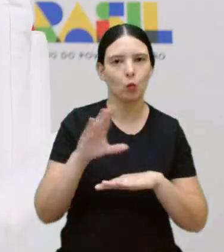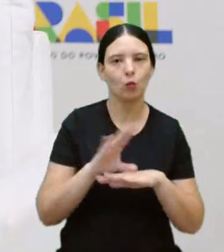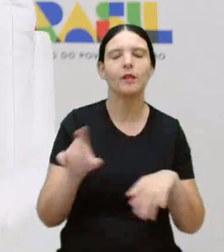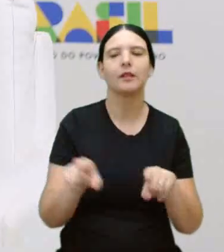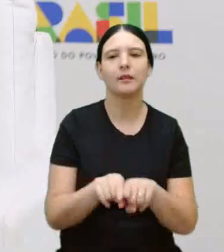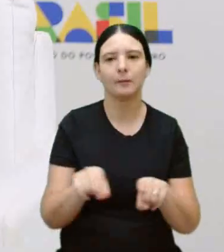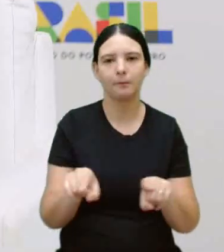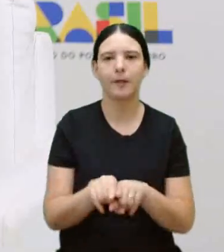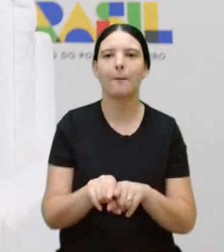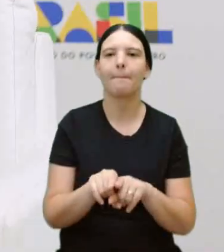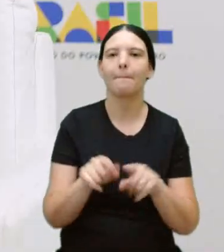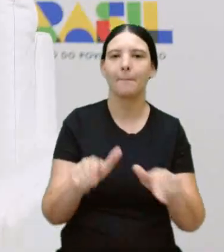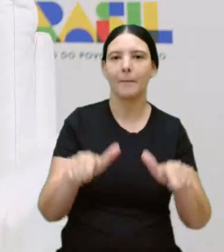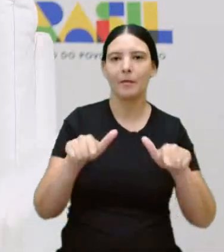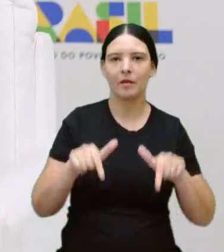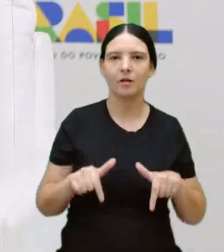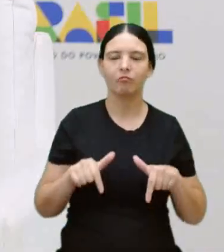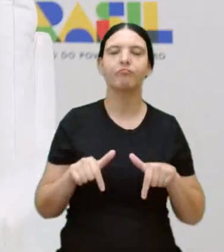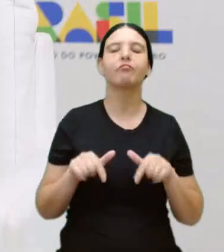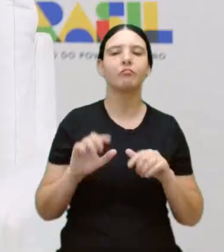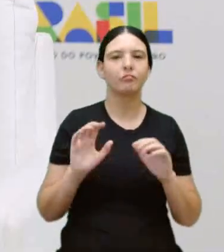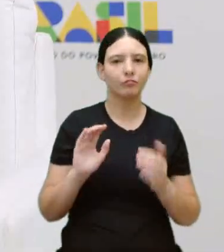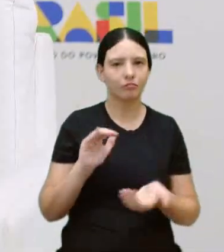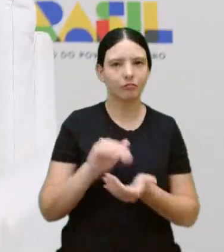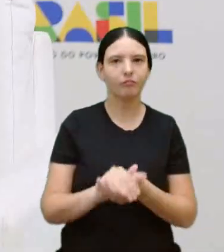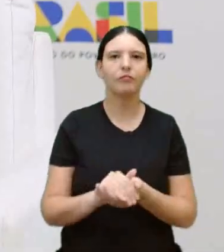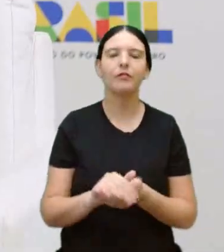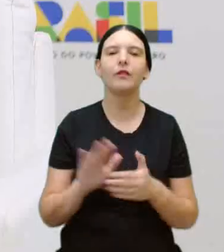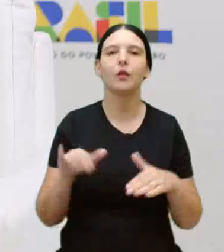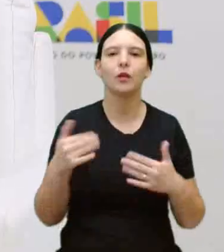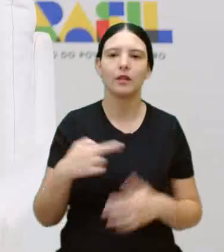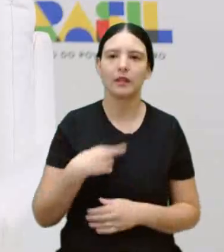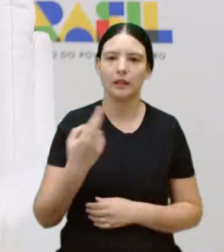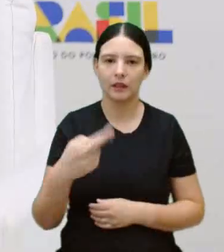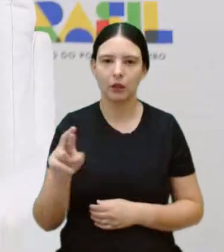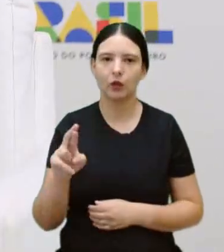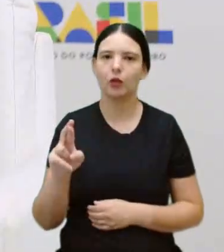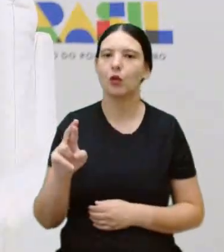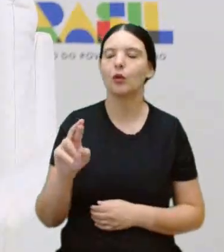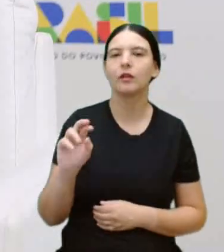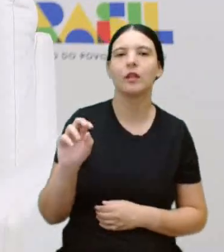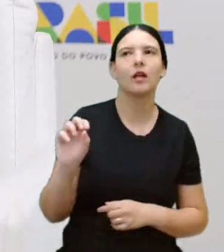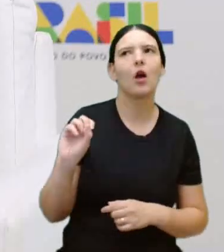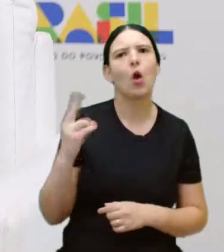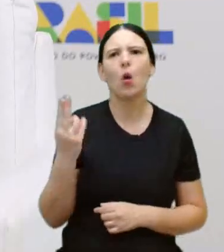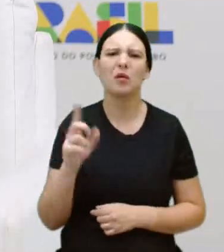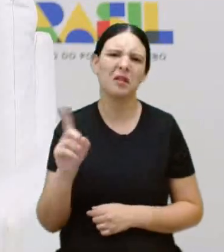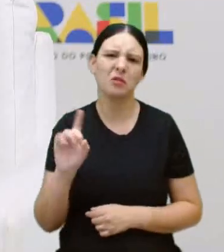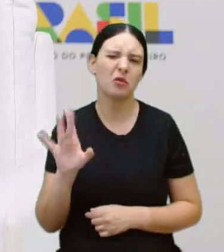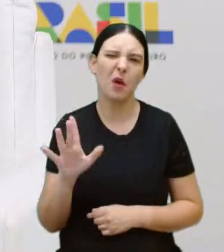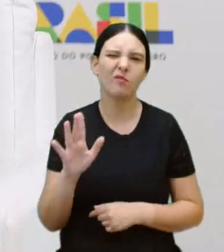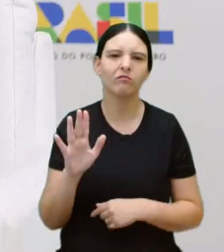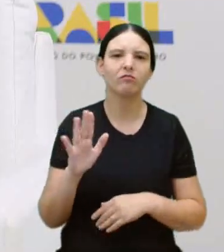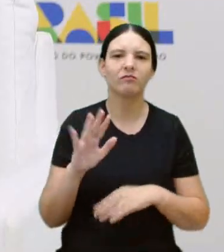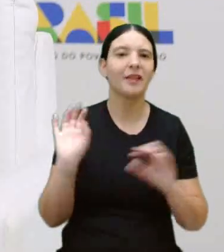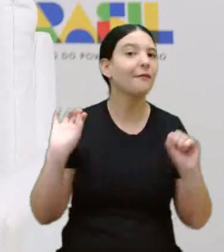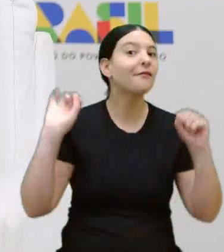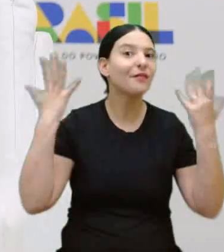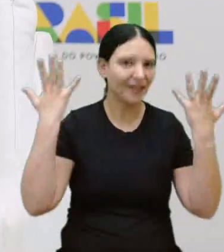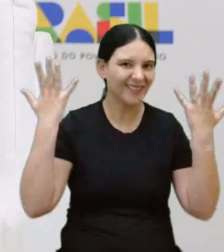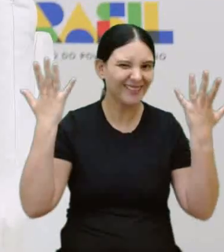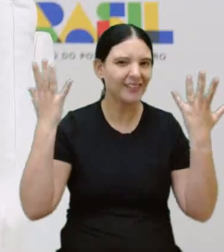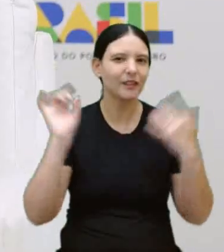certificado de casamento, então faço celebração, que não é religiosa nem civil, que é da ordem afetiva, da festa, né? Da